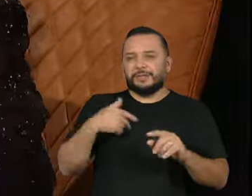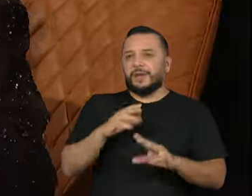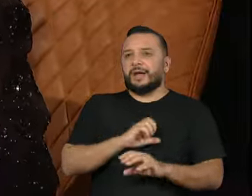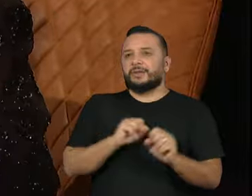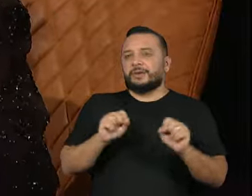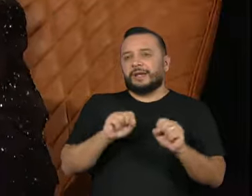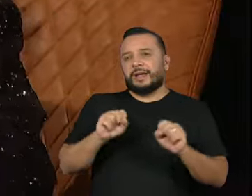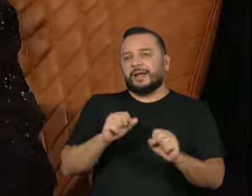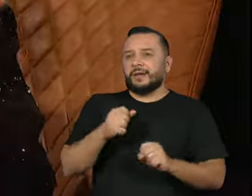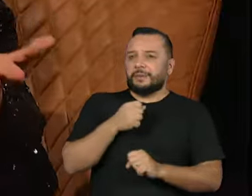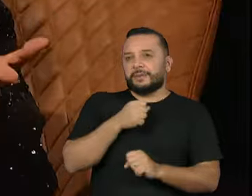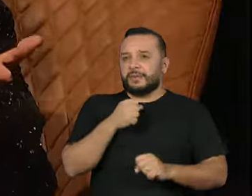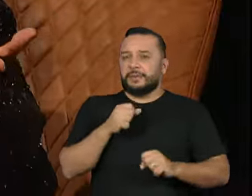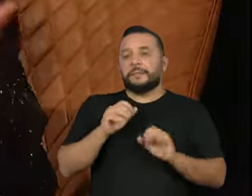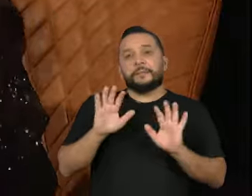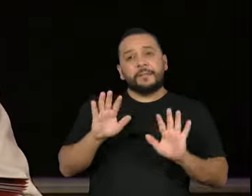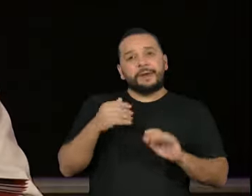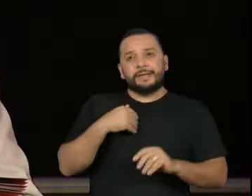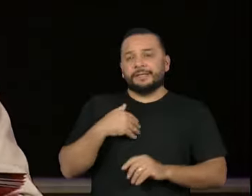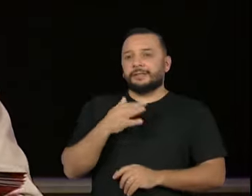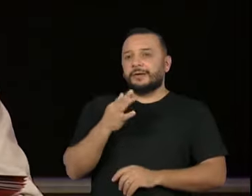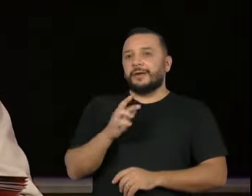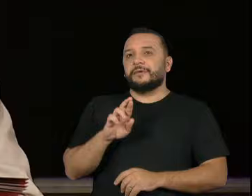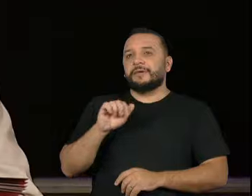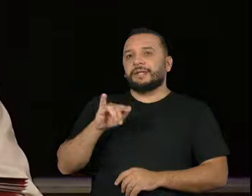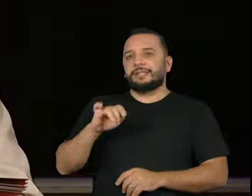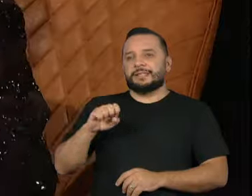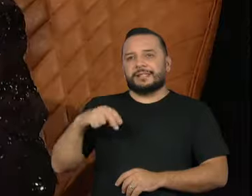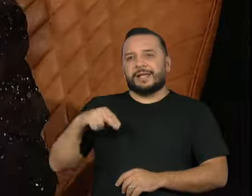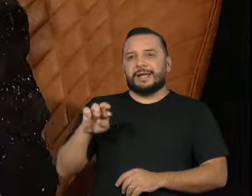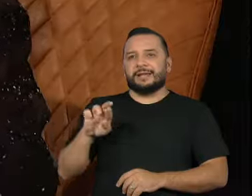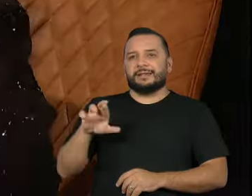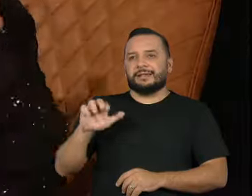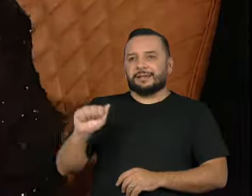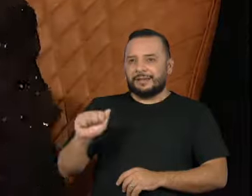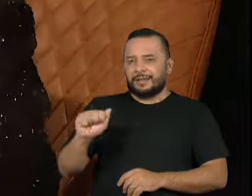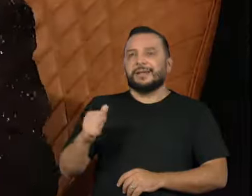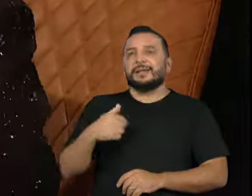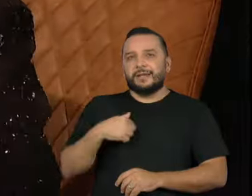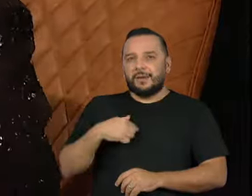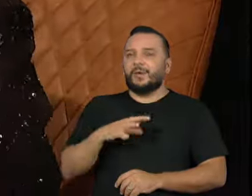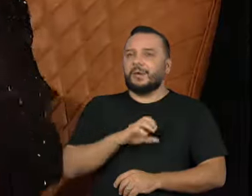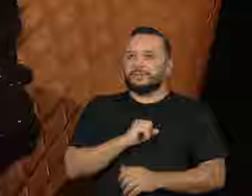Frank Sinatra, para variar, eu era enlouquecida pelo Ray